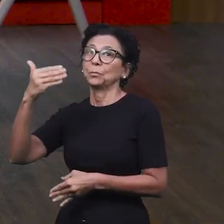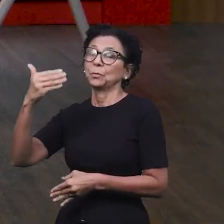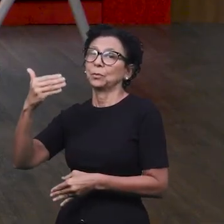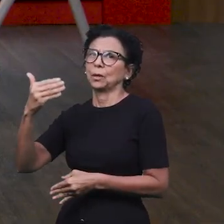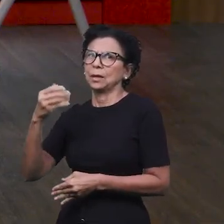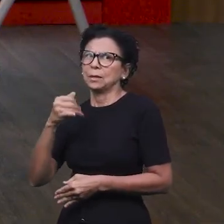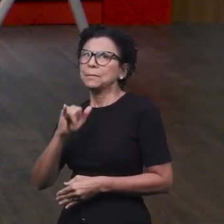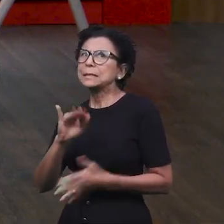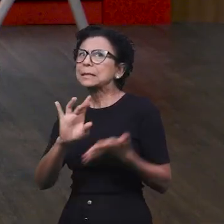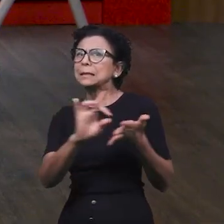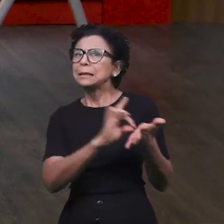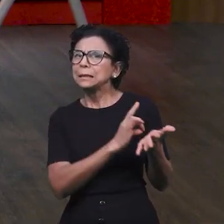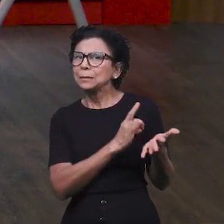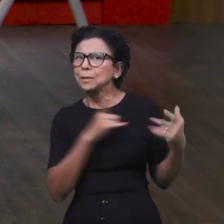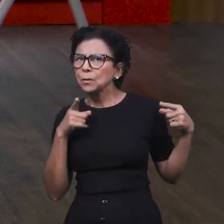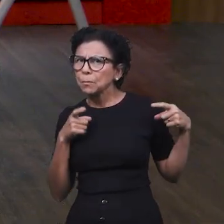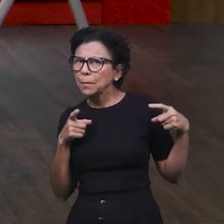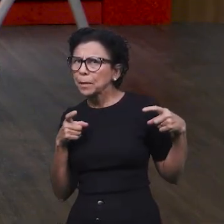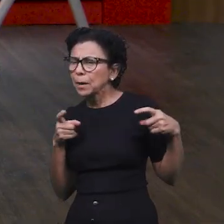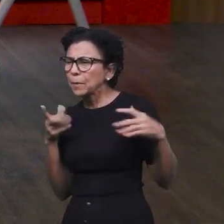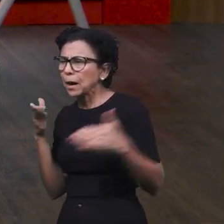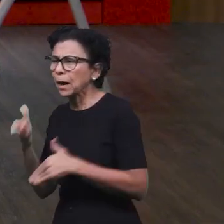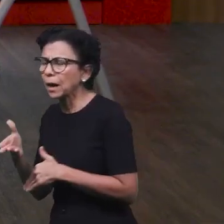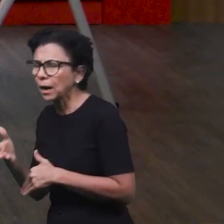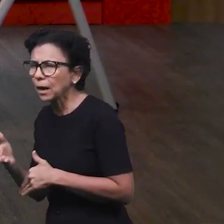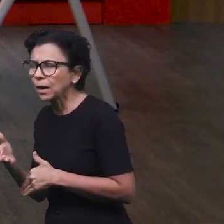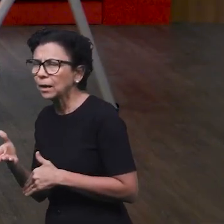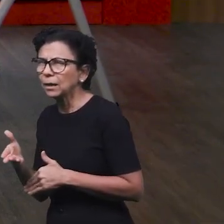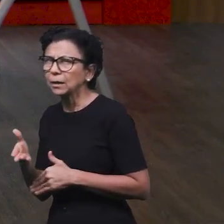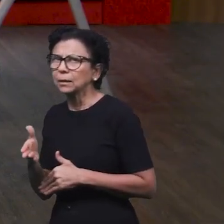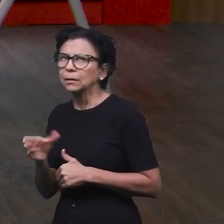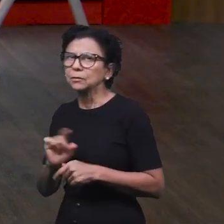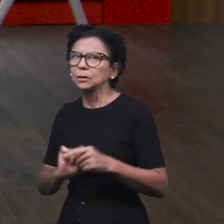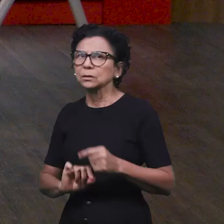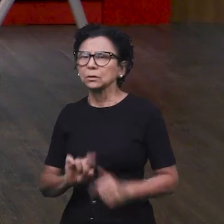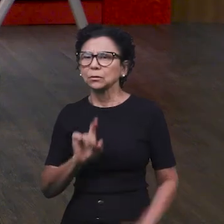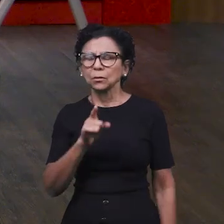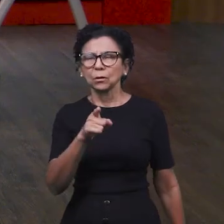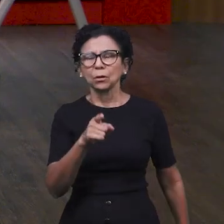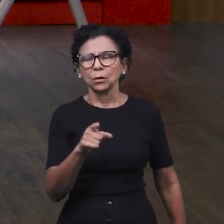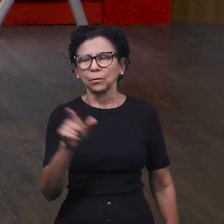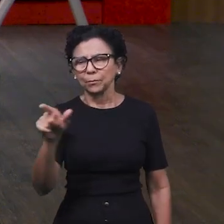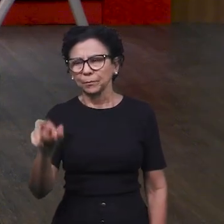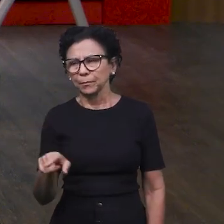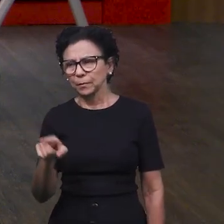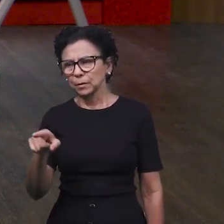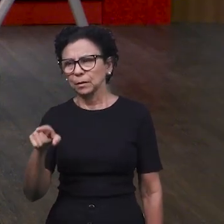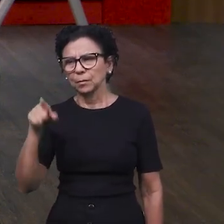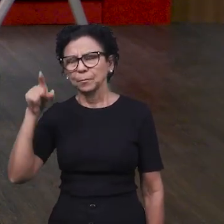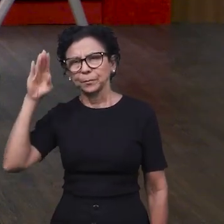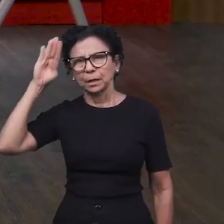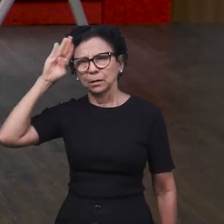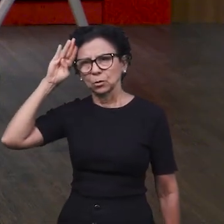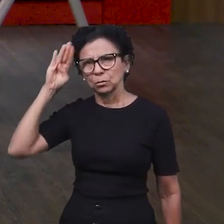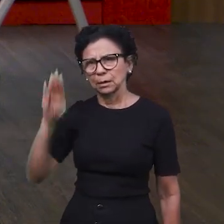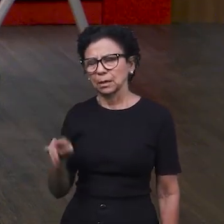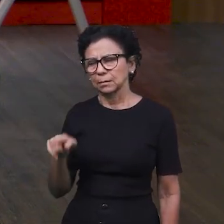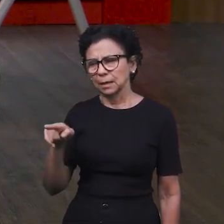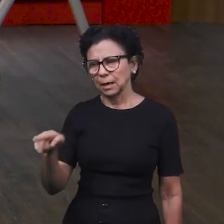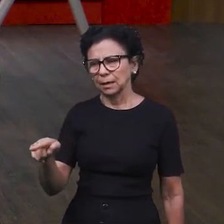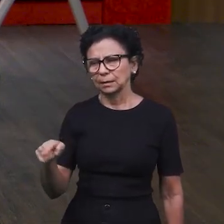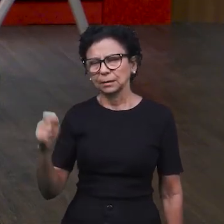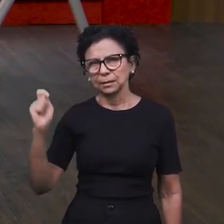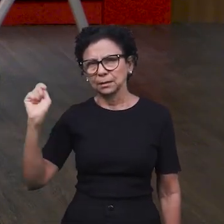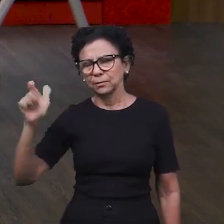uma possível guerra, os inimigos também estavam para atacar. Então o que ele fez? Olha, numa mão você vai segurar suas ferramentas para poder